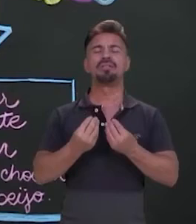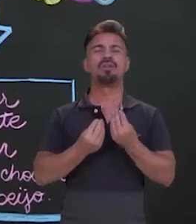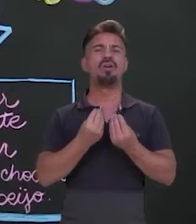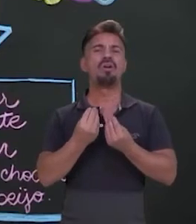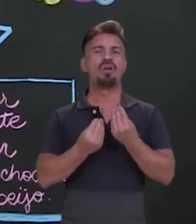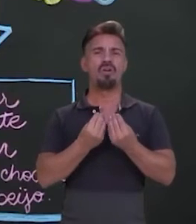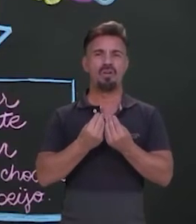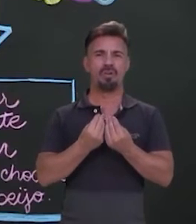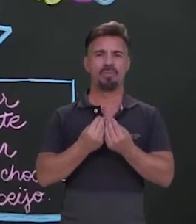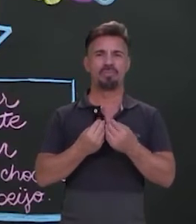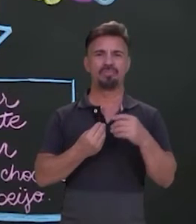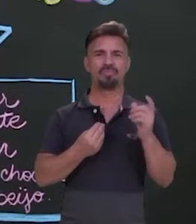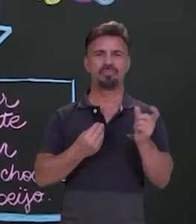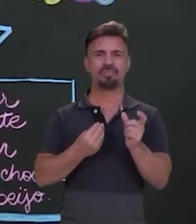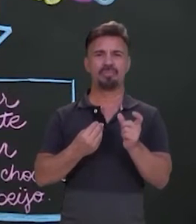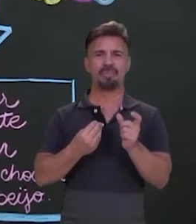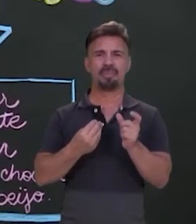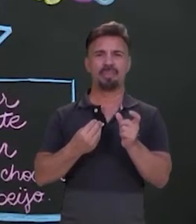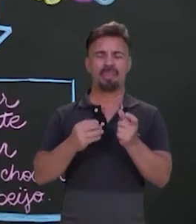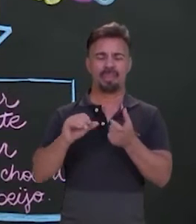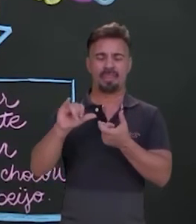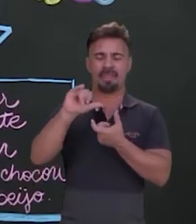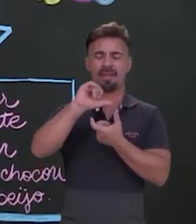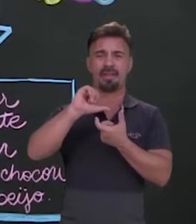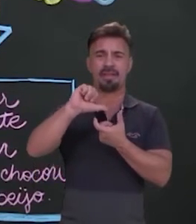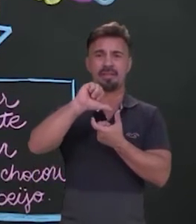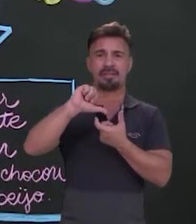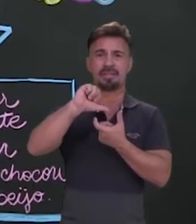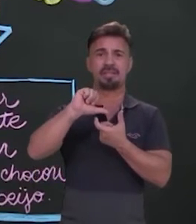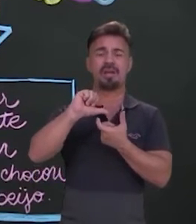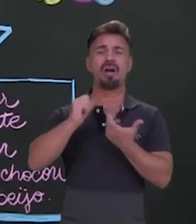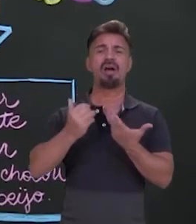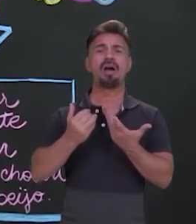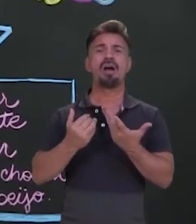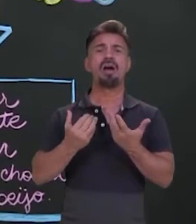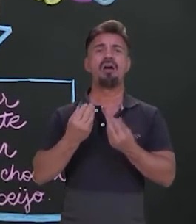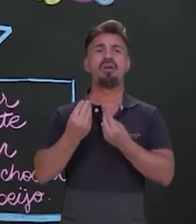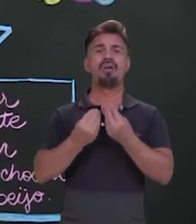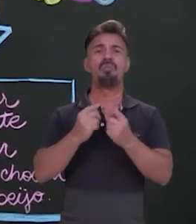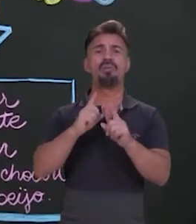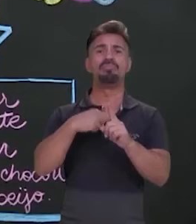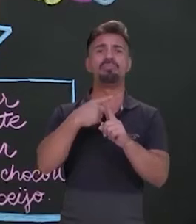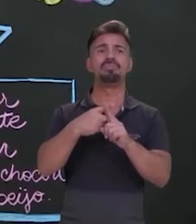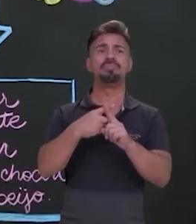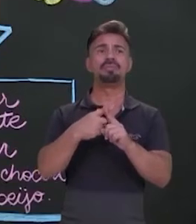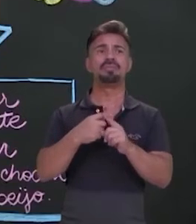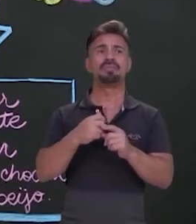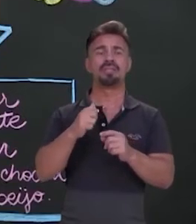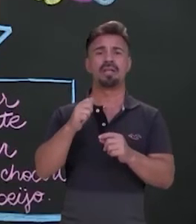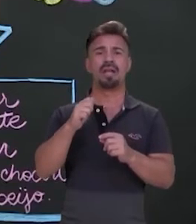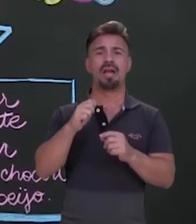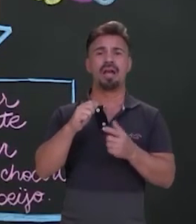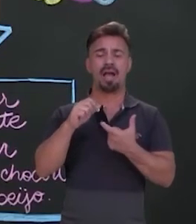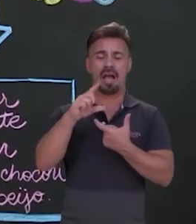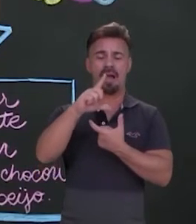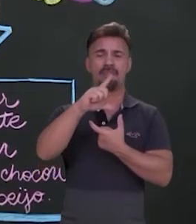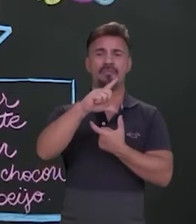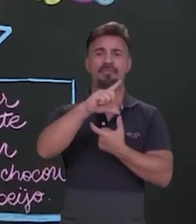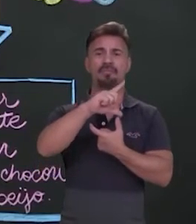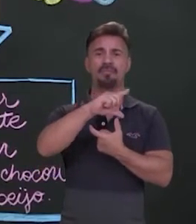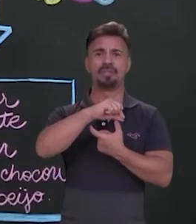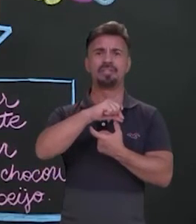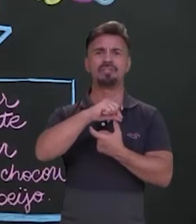alguns processos de derivação. Vamos memorizar que a derivação acontece quando a gente faz o acréscimo de afixos. O que é que